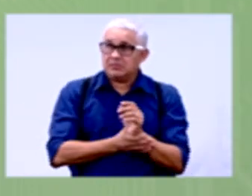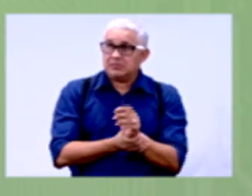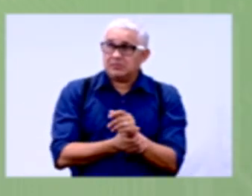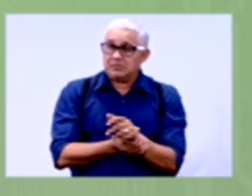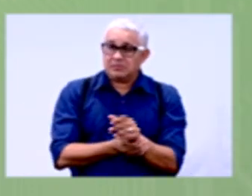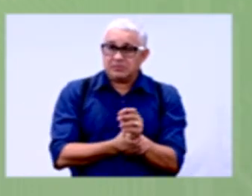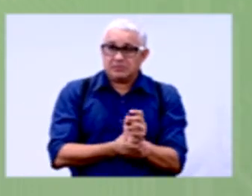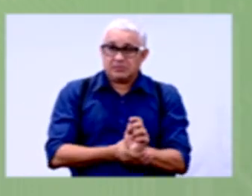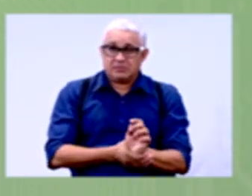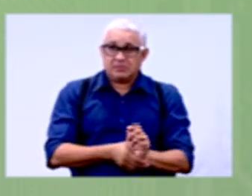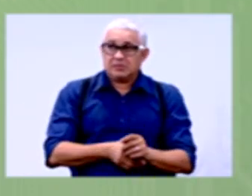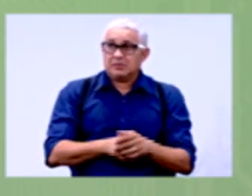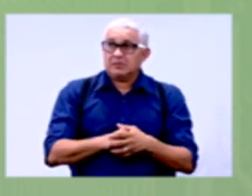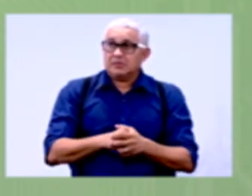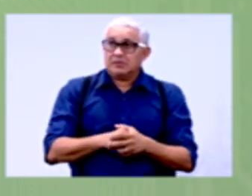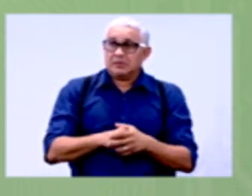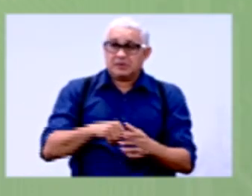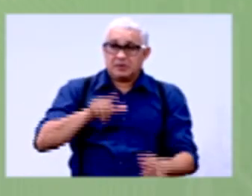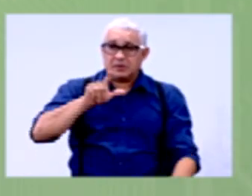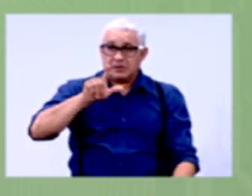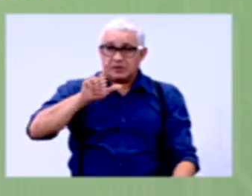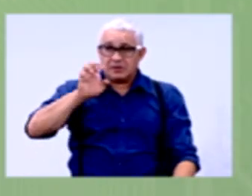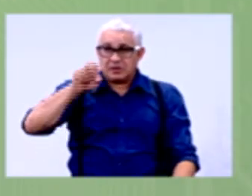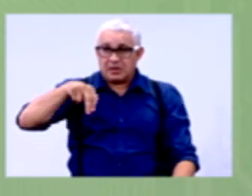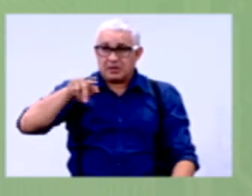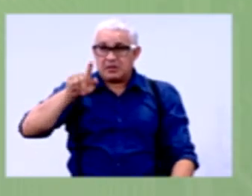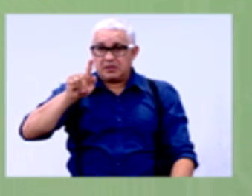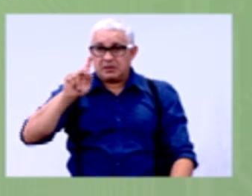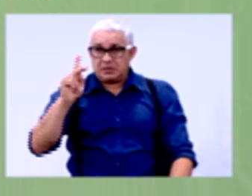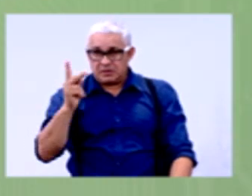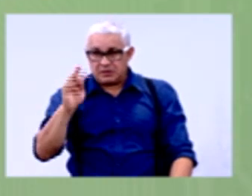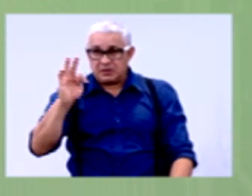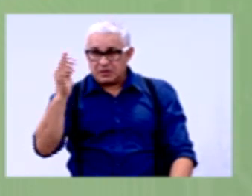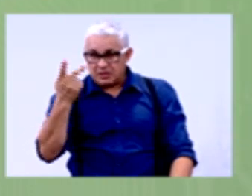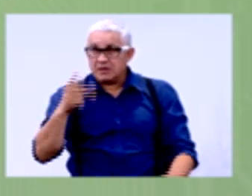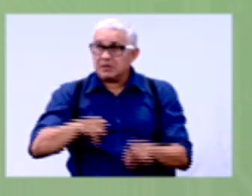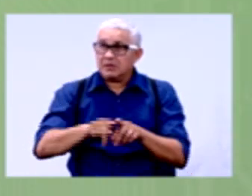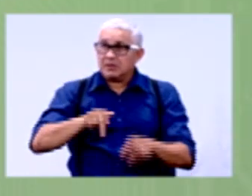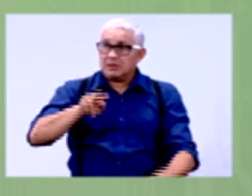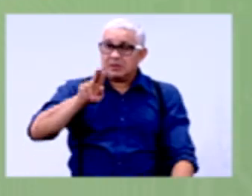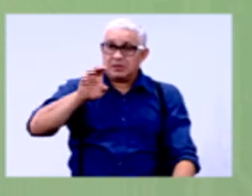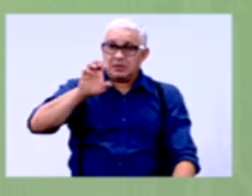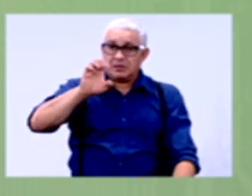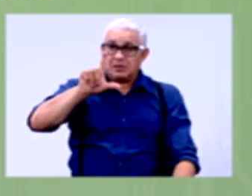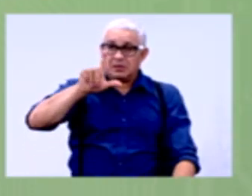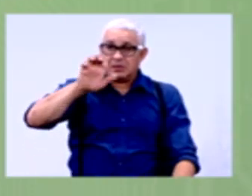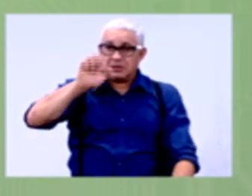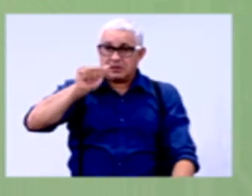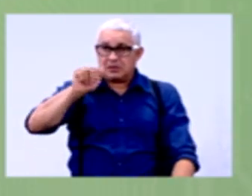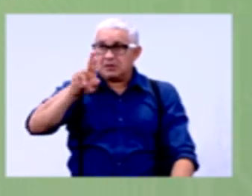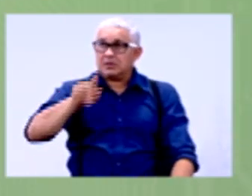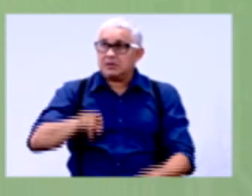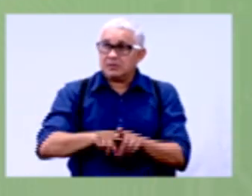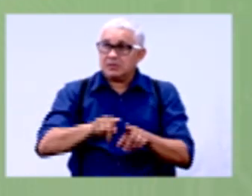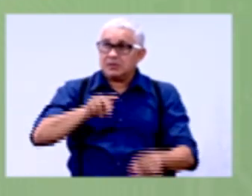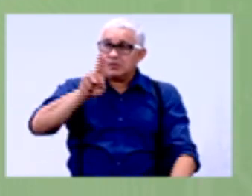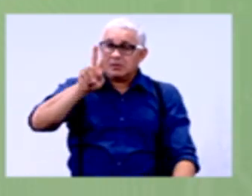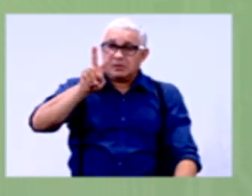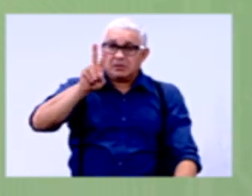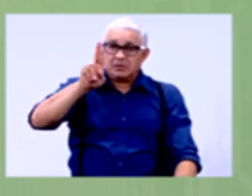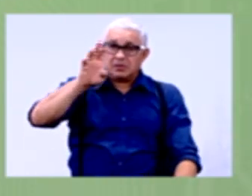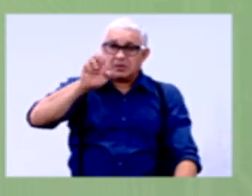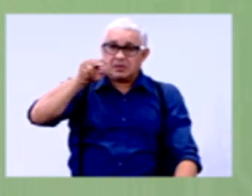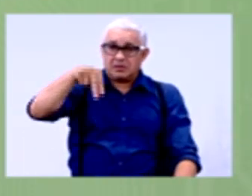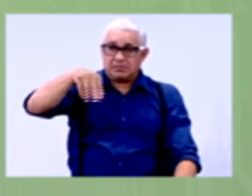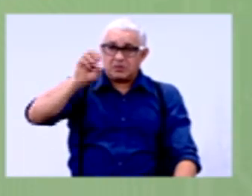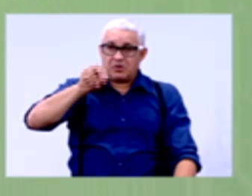Nós temos aqui o length, o clear, remove item e o access value. O length serve